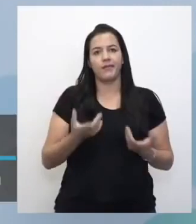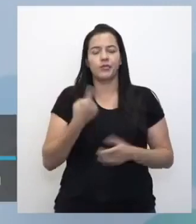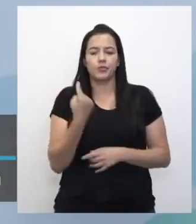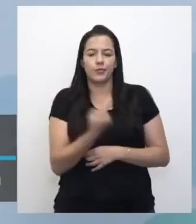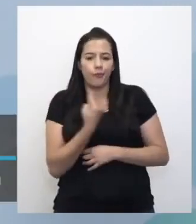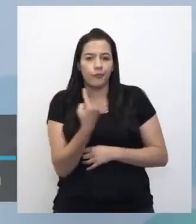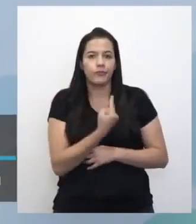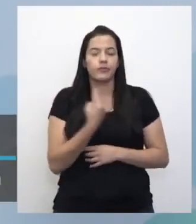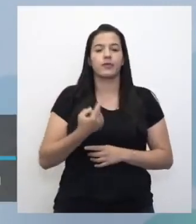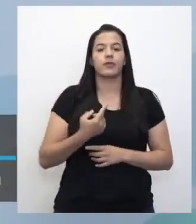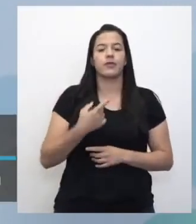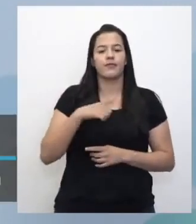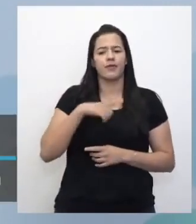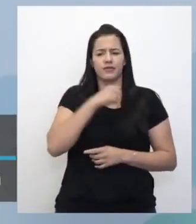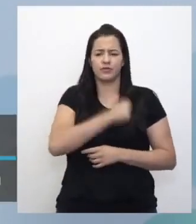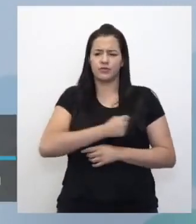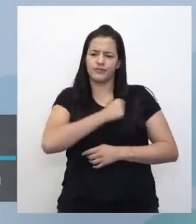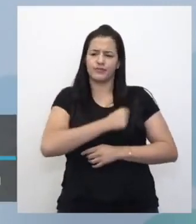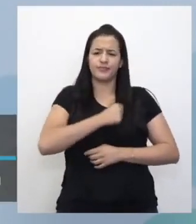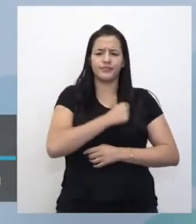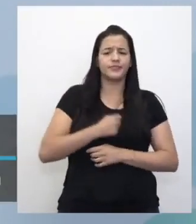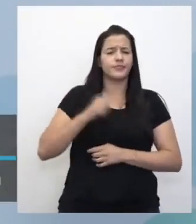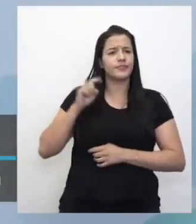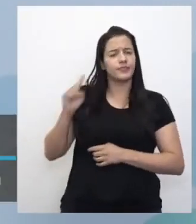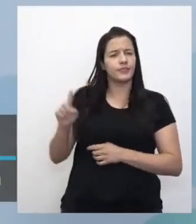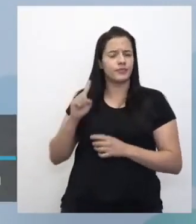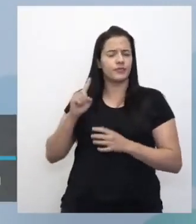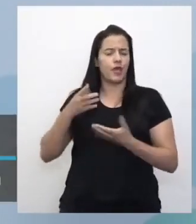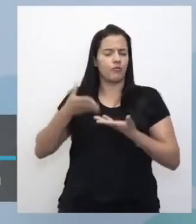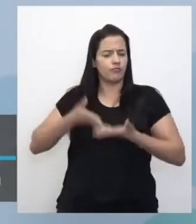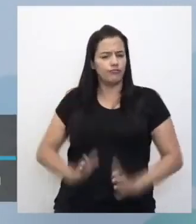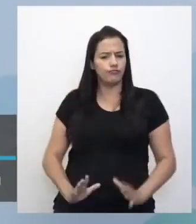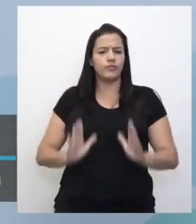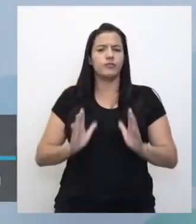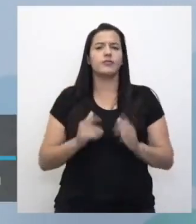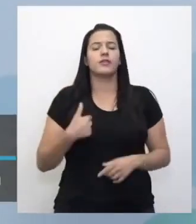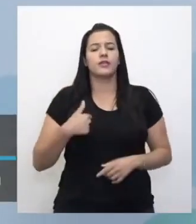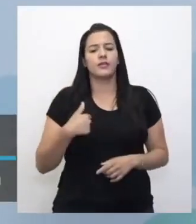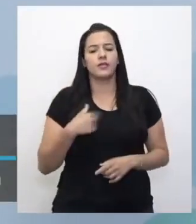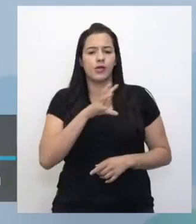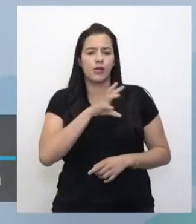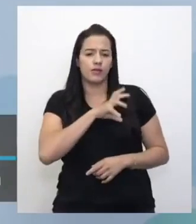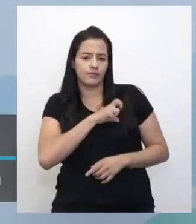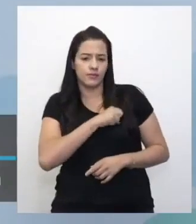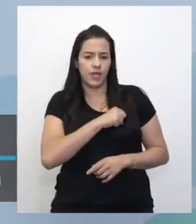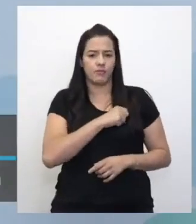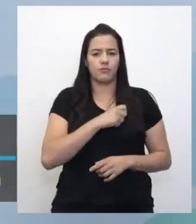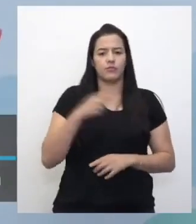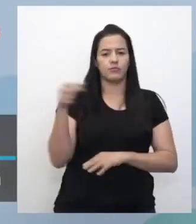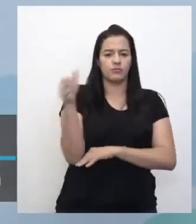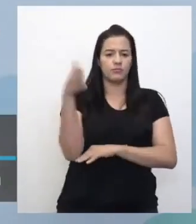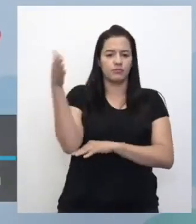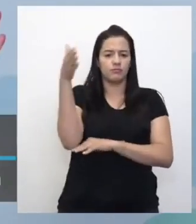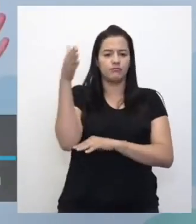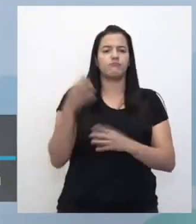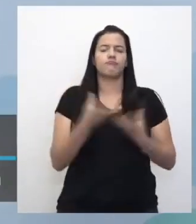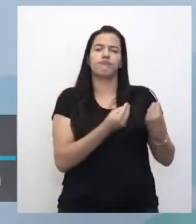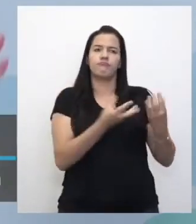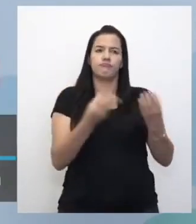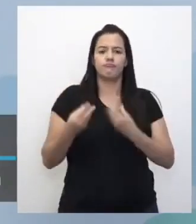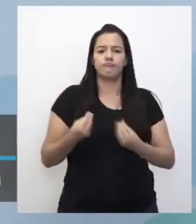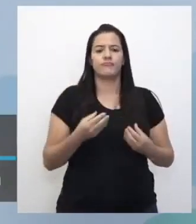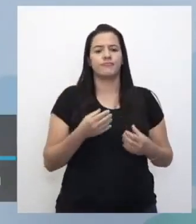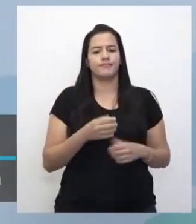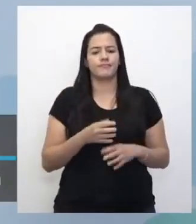O Leonardo fala saudade da terra natal. A Gabriela fala, ele está sentindo amor pela pátria. Olha, muita participação aqui,